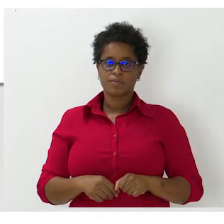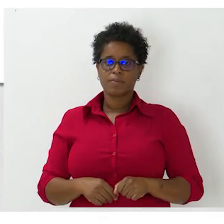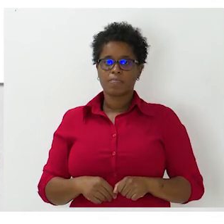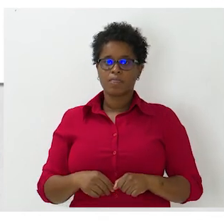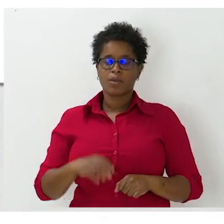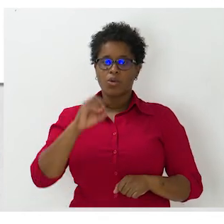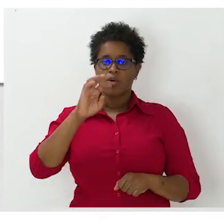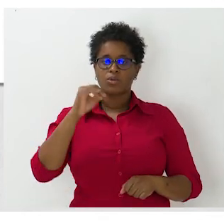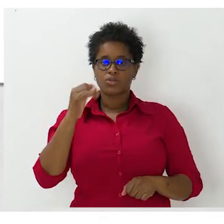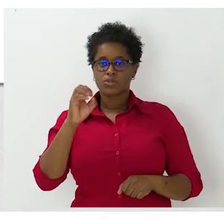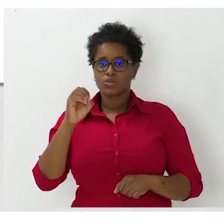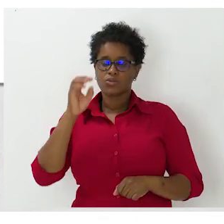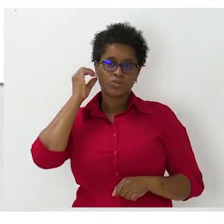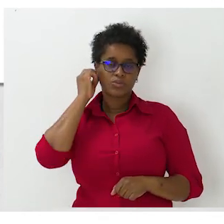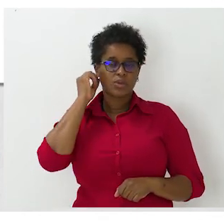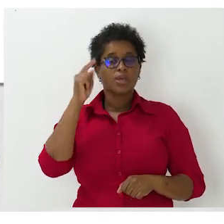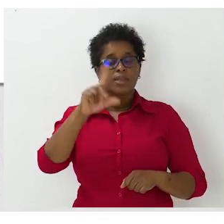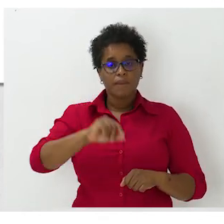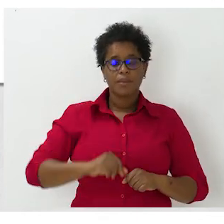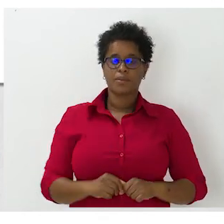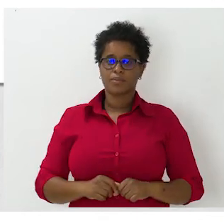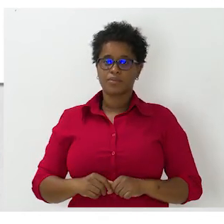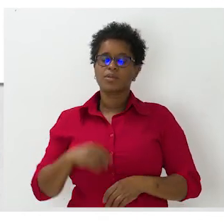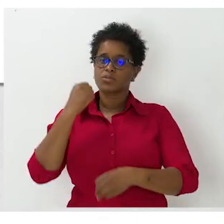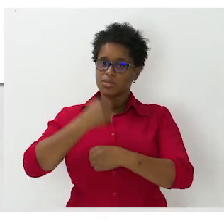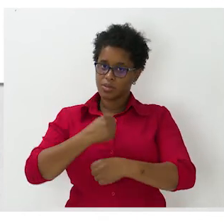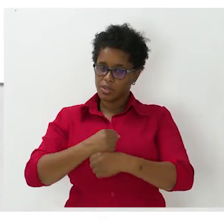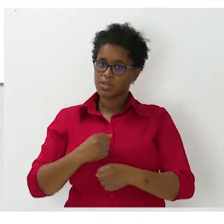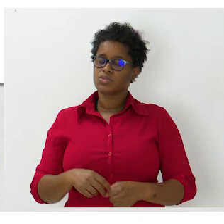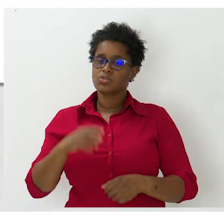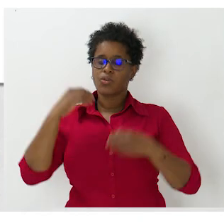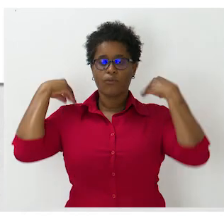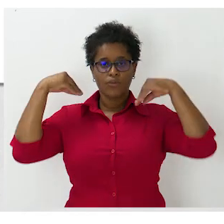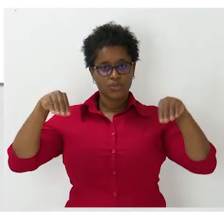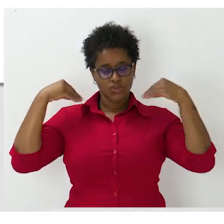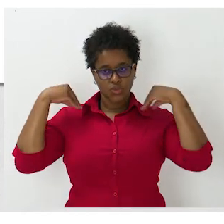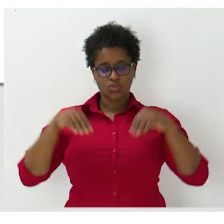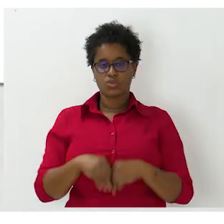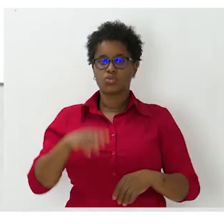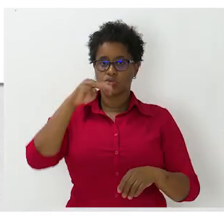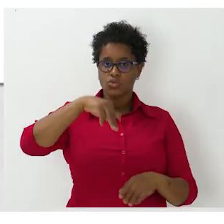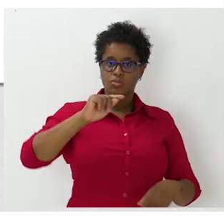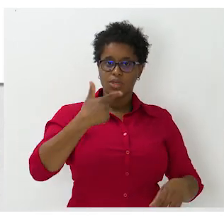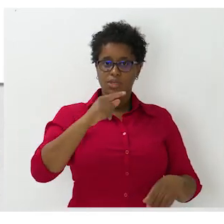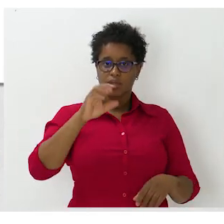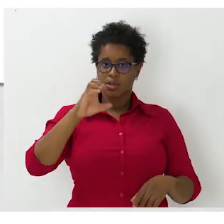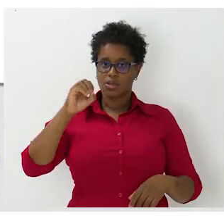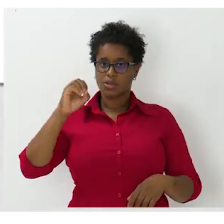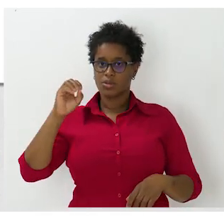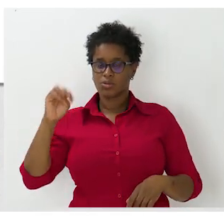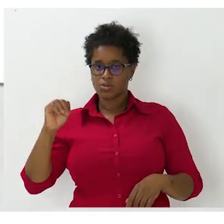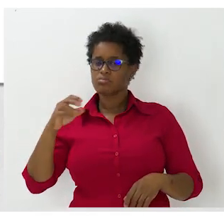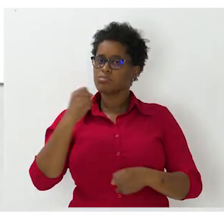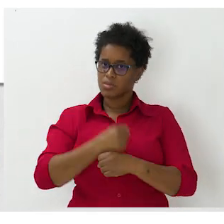ao ócio e aos exercícios físicos. Os metecos